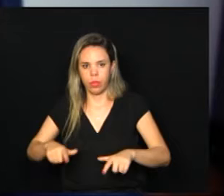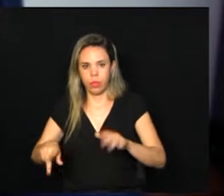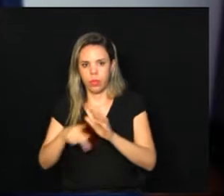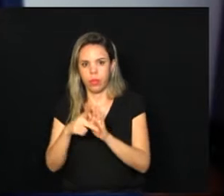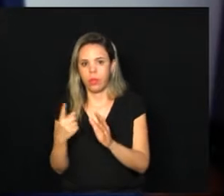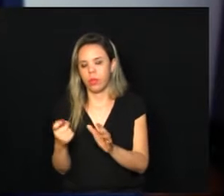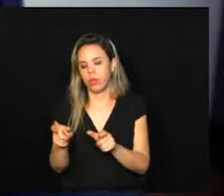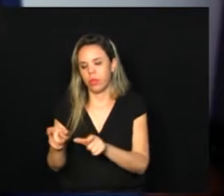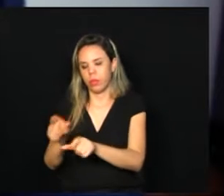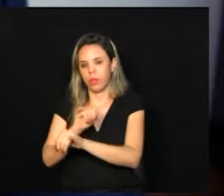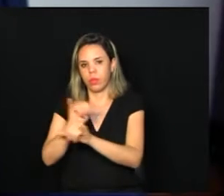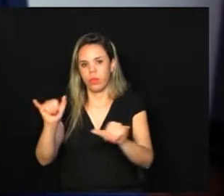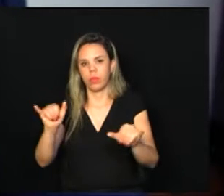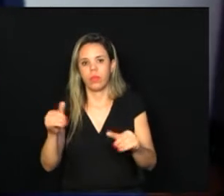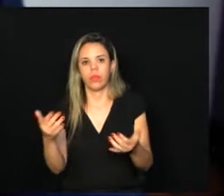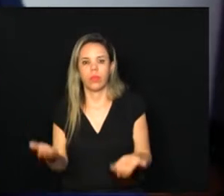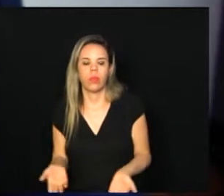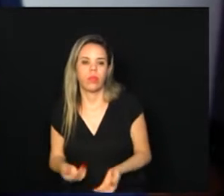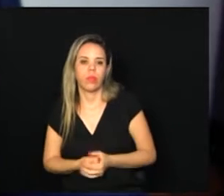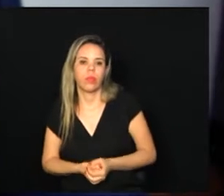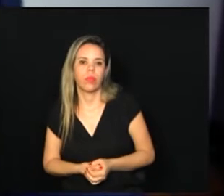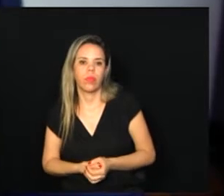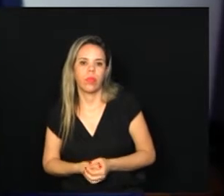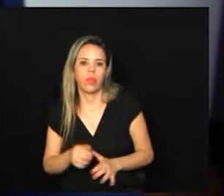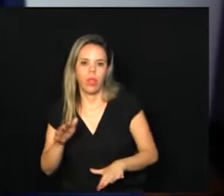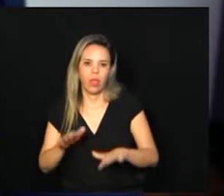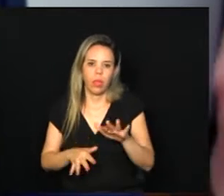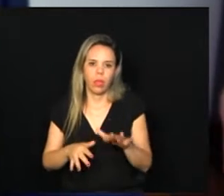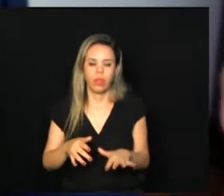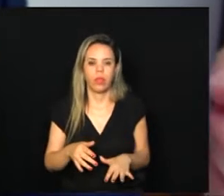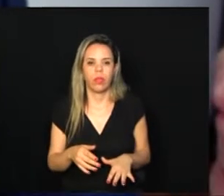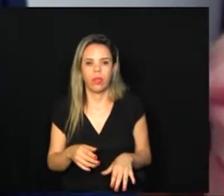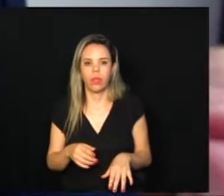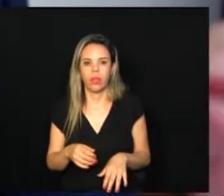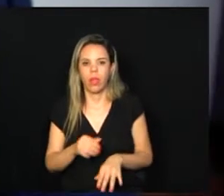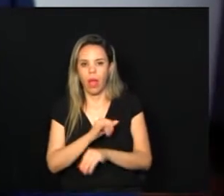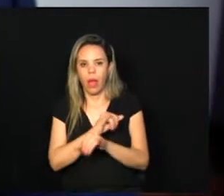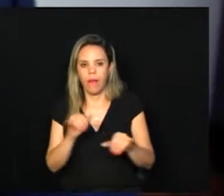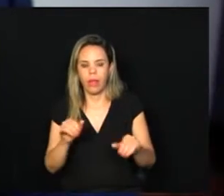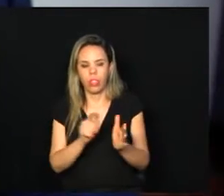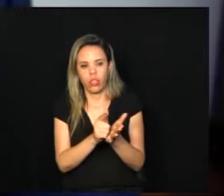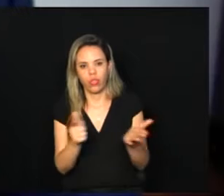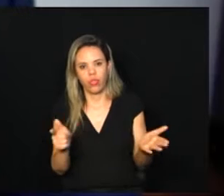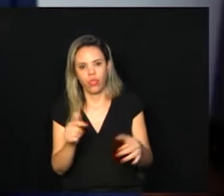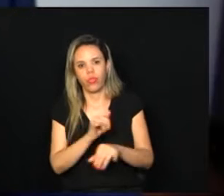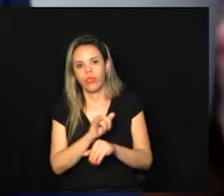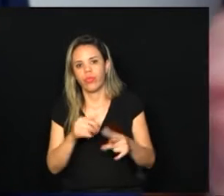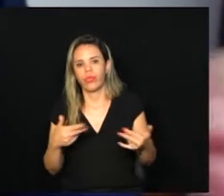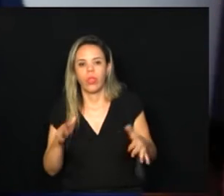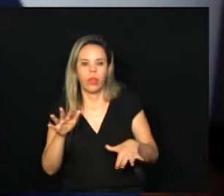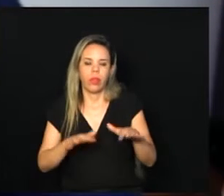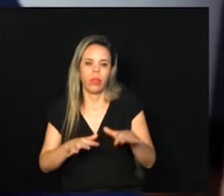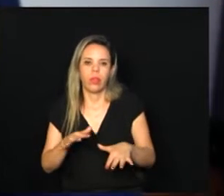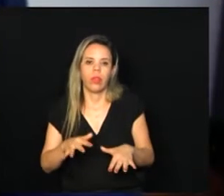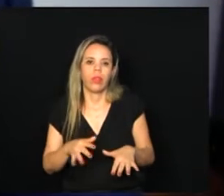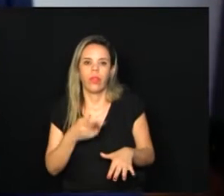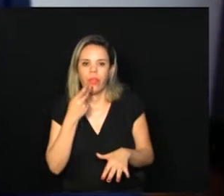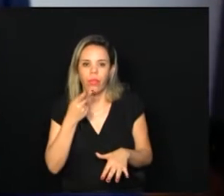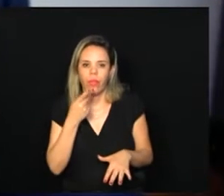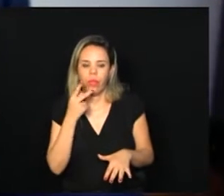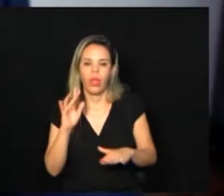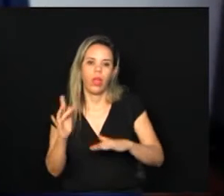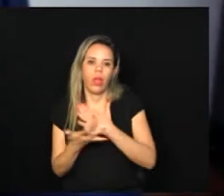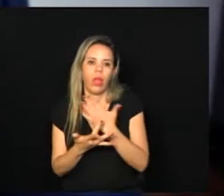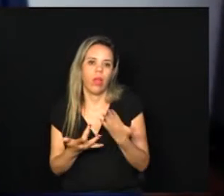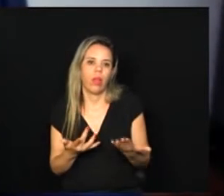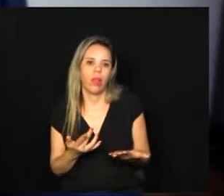Então, isso é uma campanha de divulgação, porque muitas vezes você dá uma nota num jornal, ou às vezes numa fala, numa rede social,